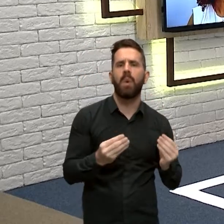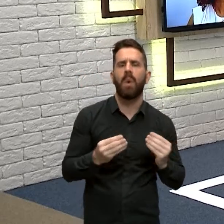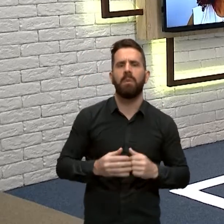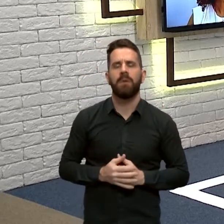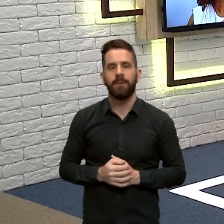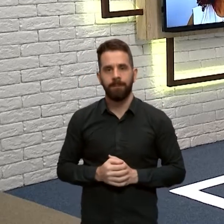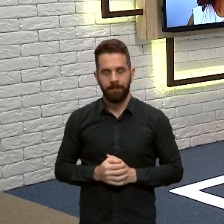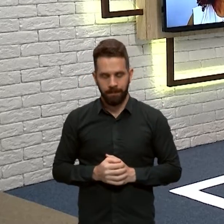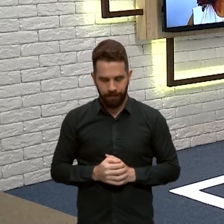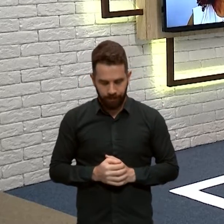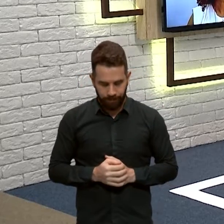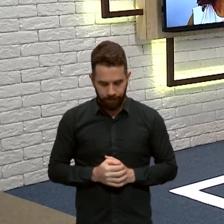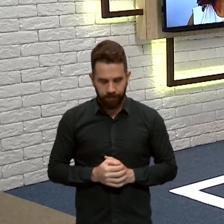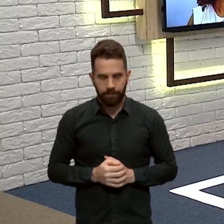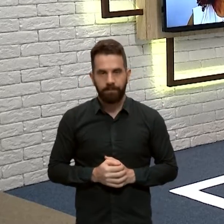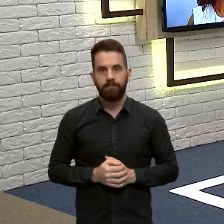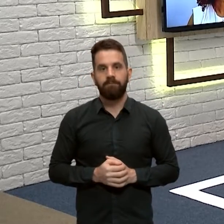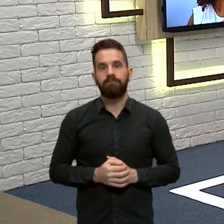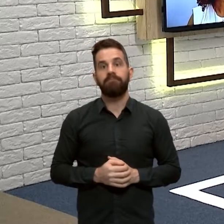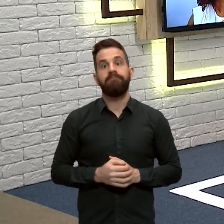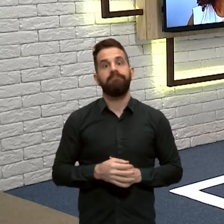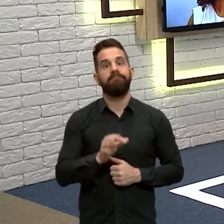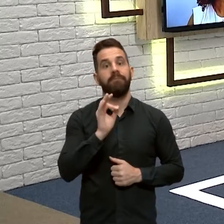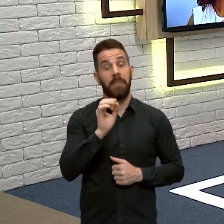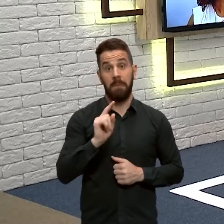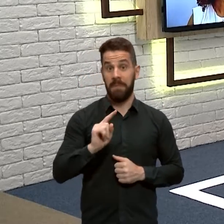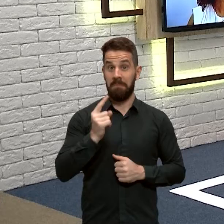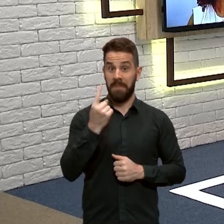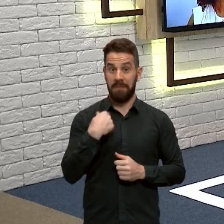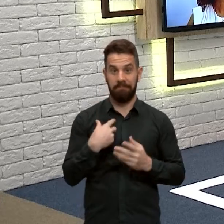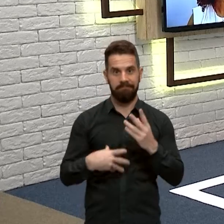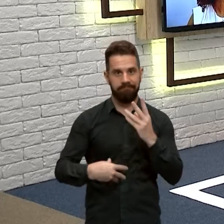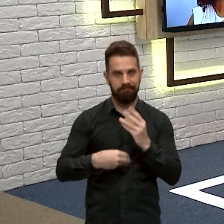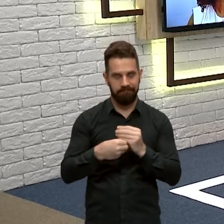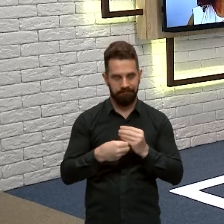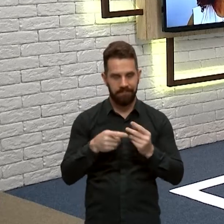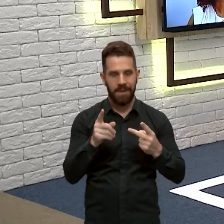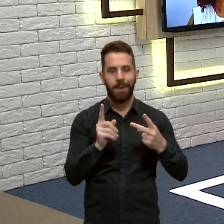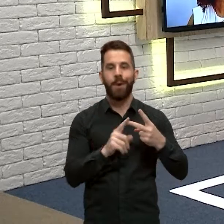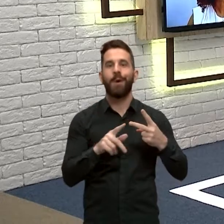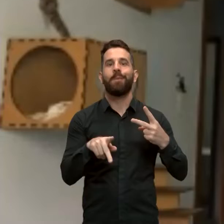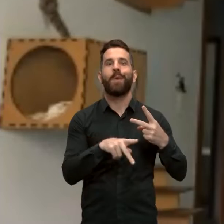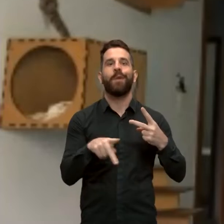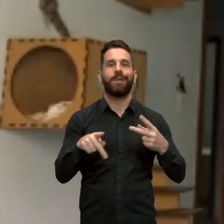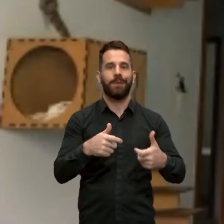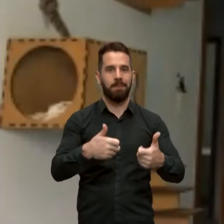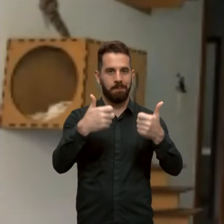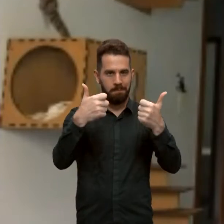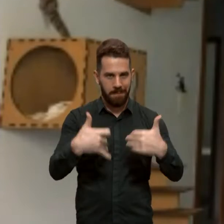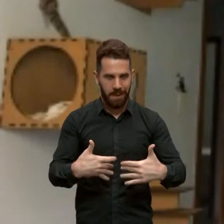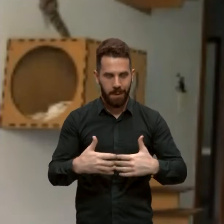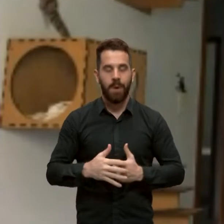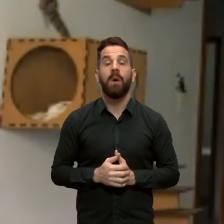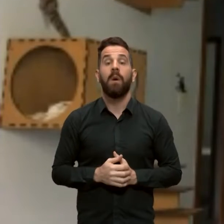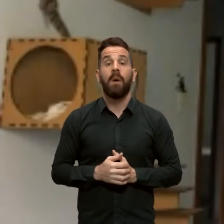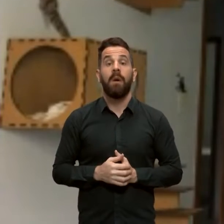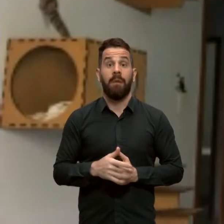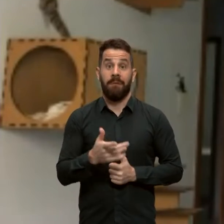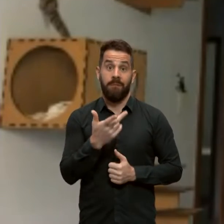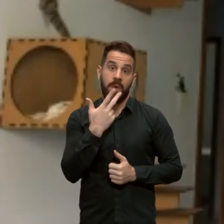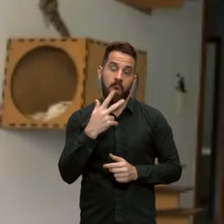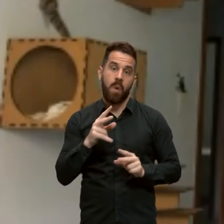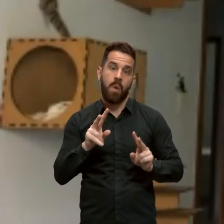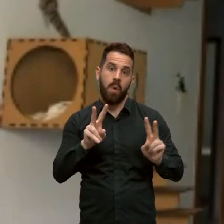Bom, primeiro eu só queria fazer uma complementação no que a professora explicou. Essa questão desse animal, ele